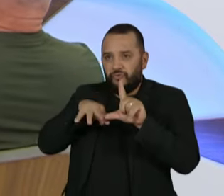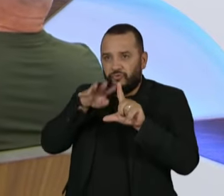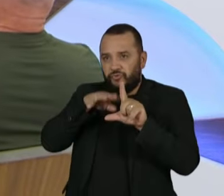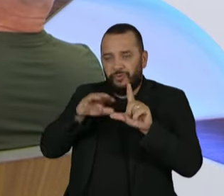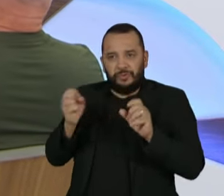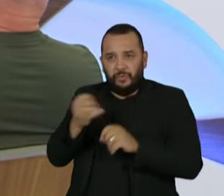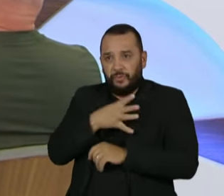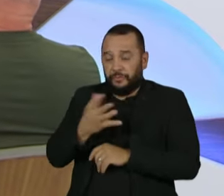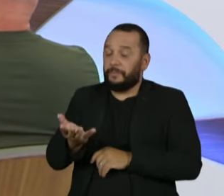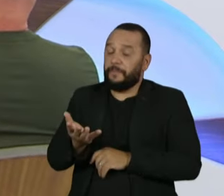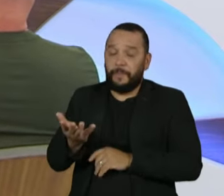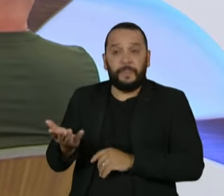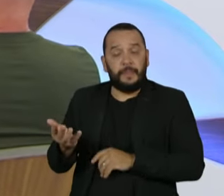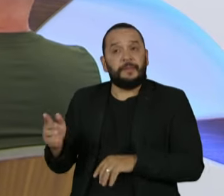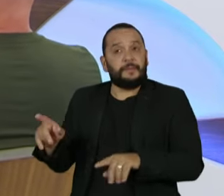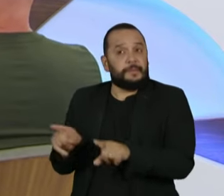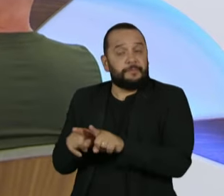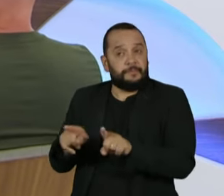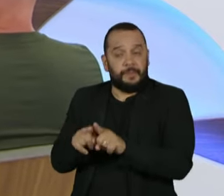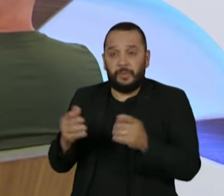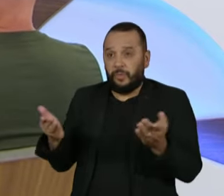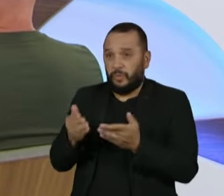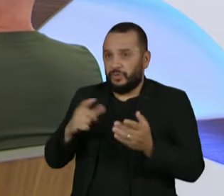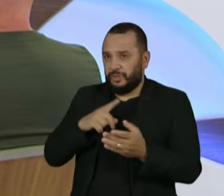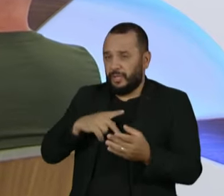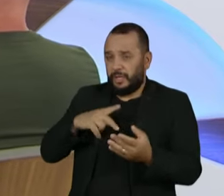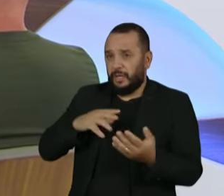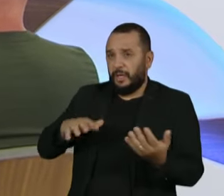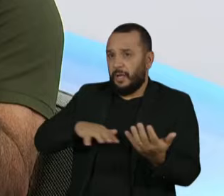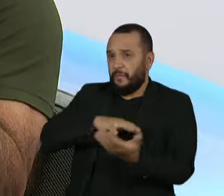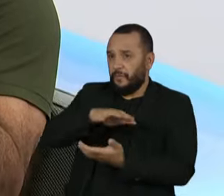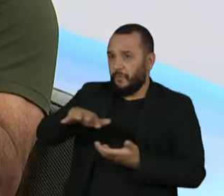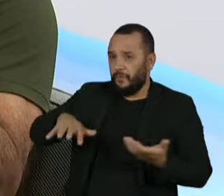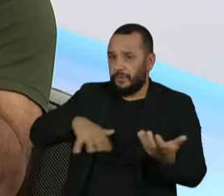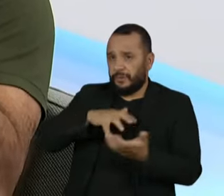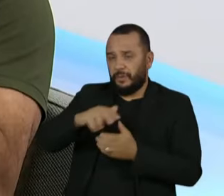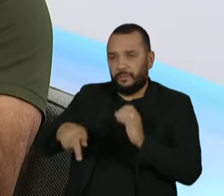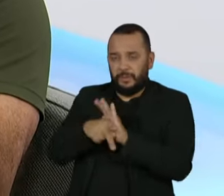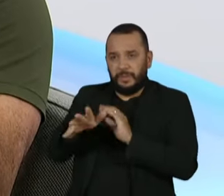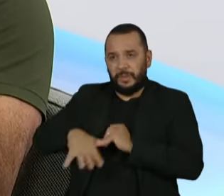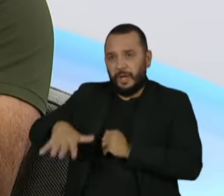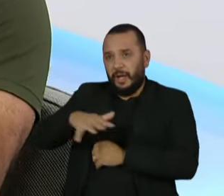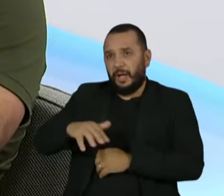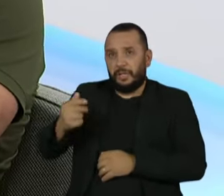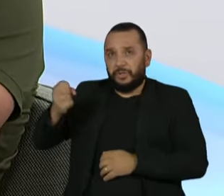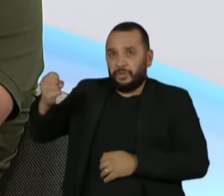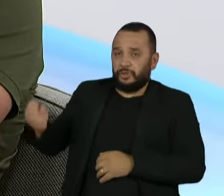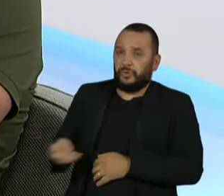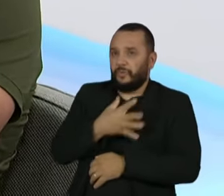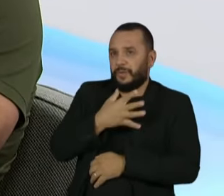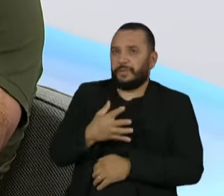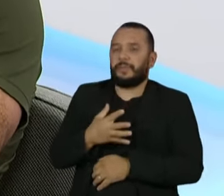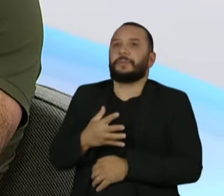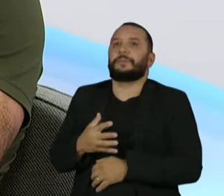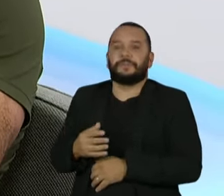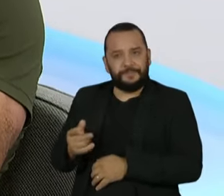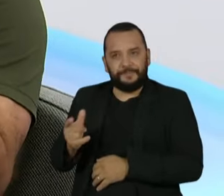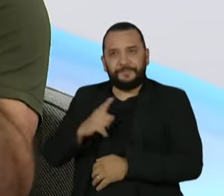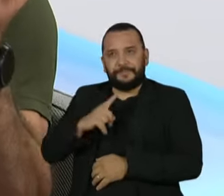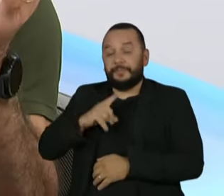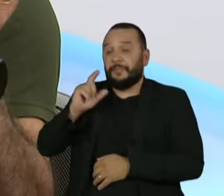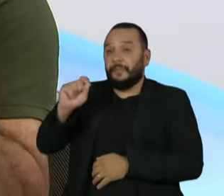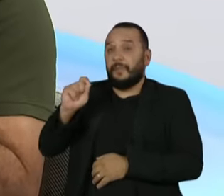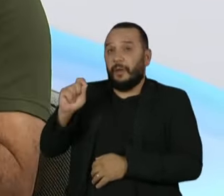outras porque talvez pela primeira vez numa revolução de inovação a máquina que é o motor